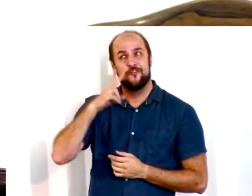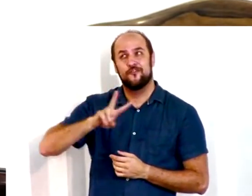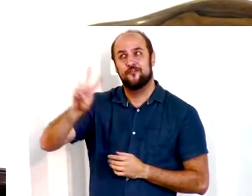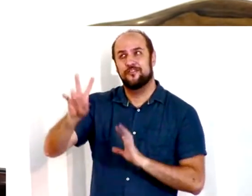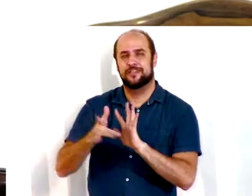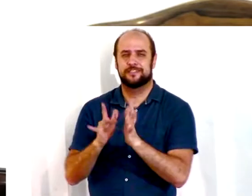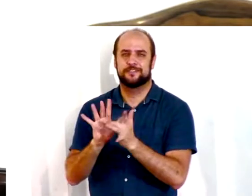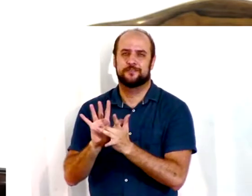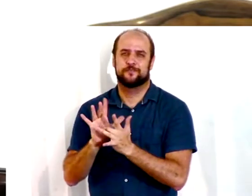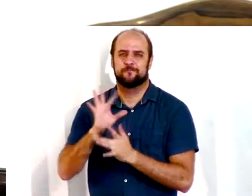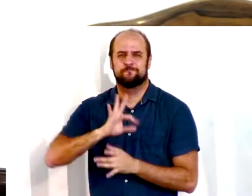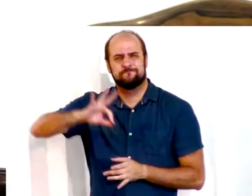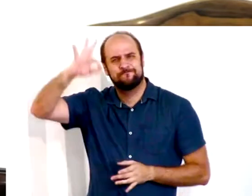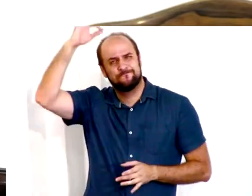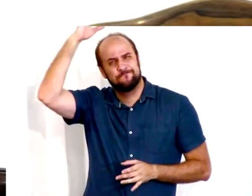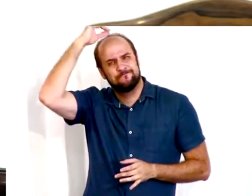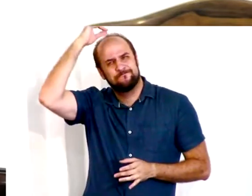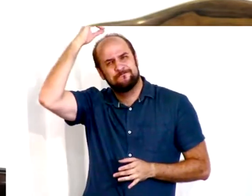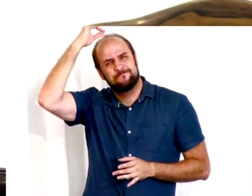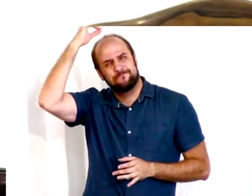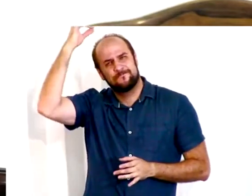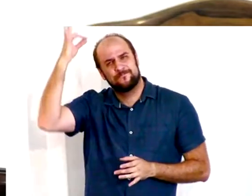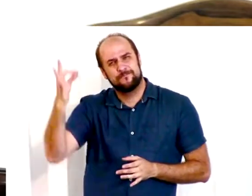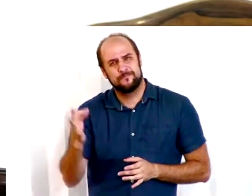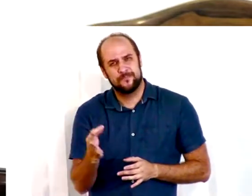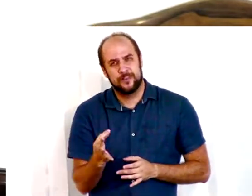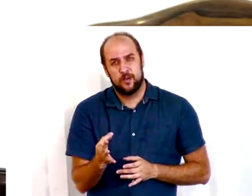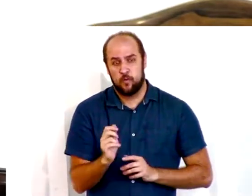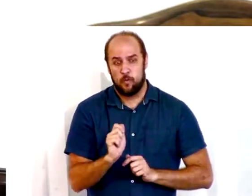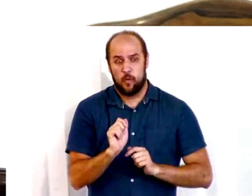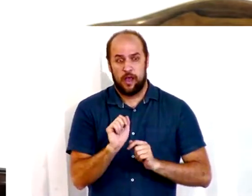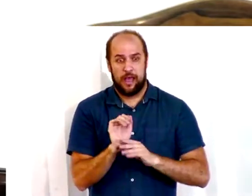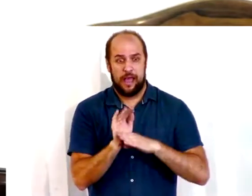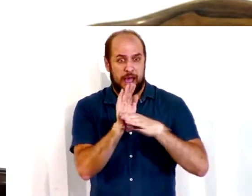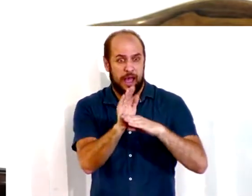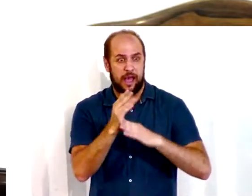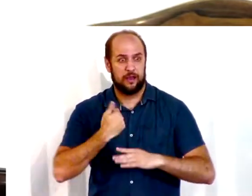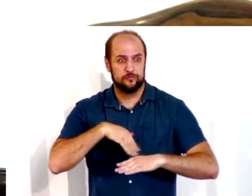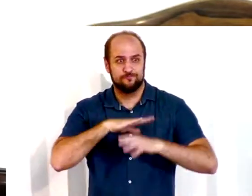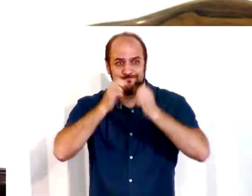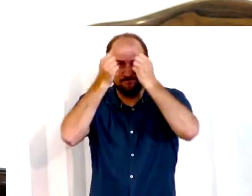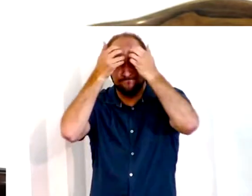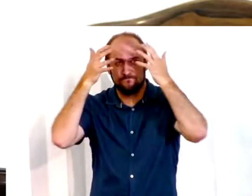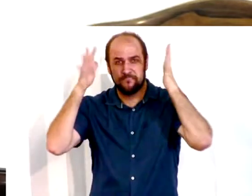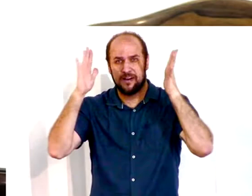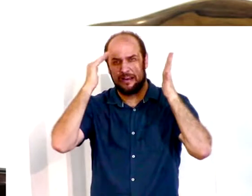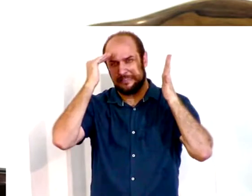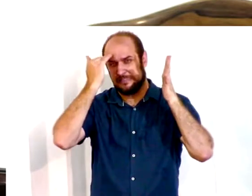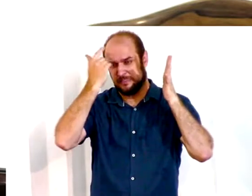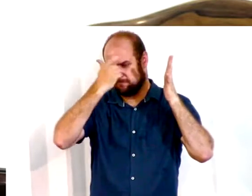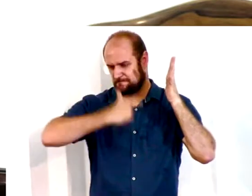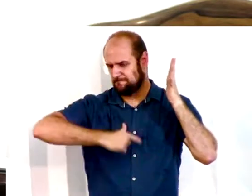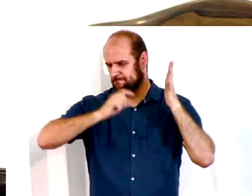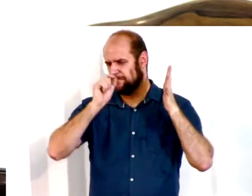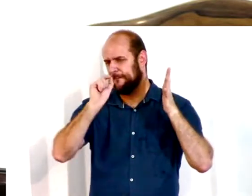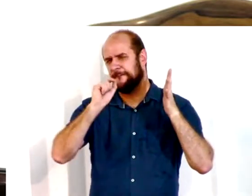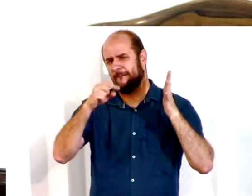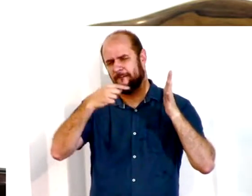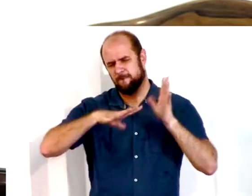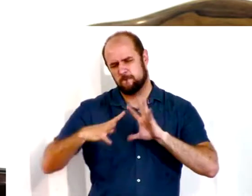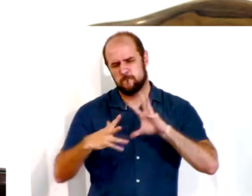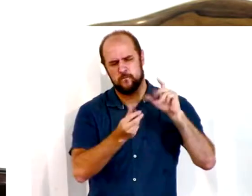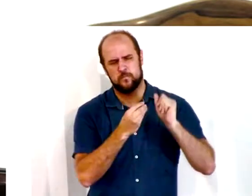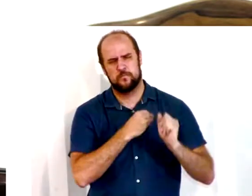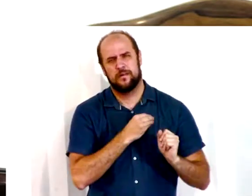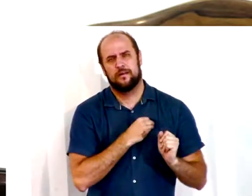É o Espírito Santo que nos leva à compreensão exata de quem nós somos neste mundo caído e a maneira como